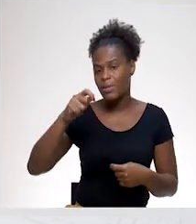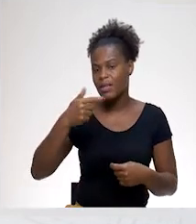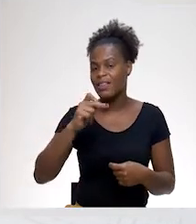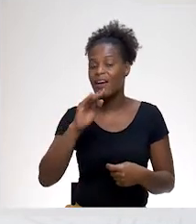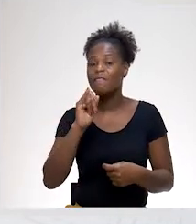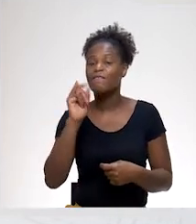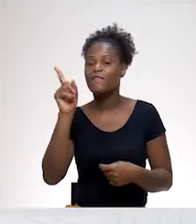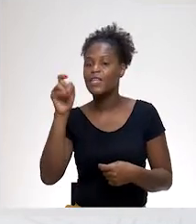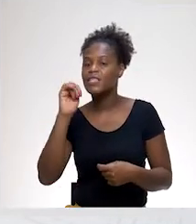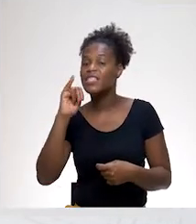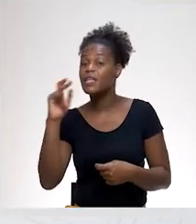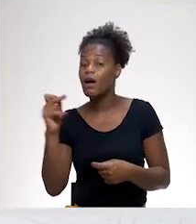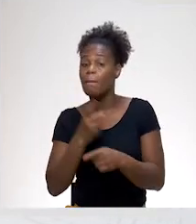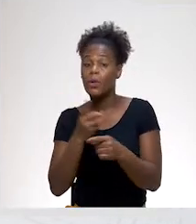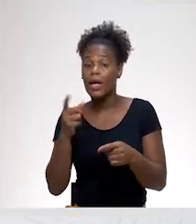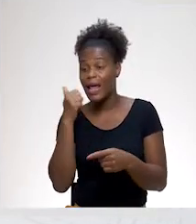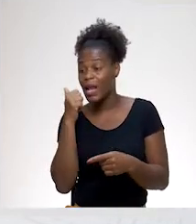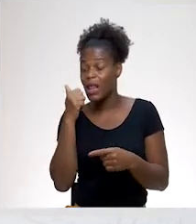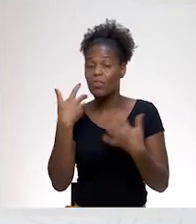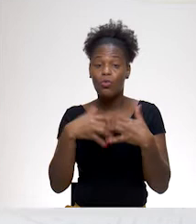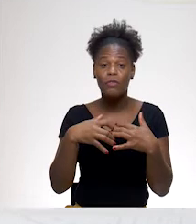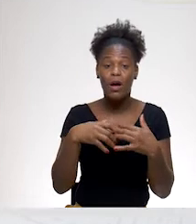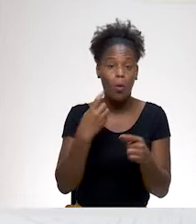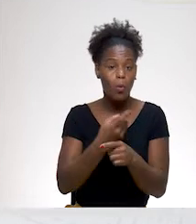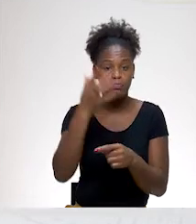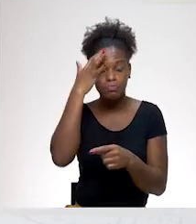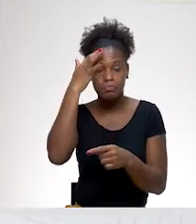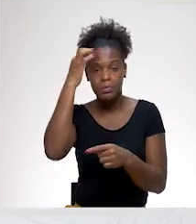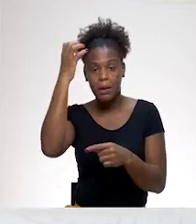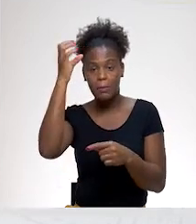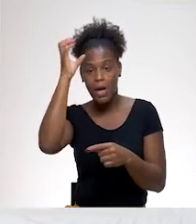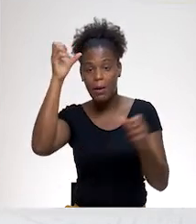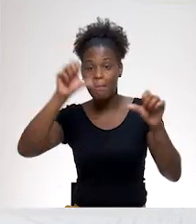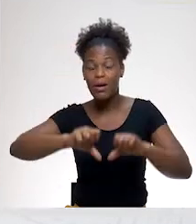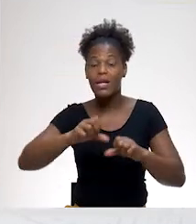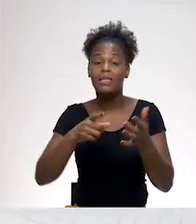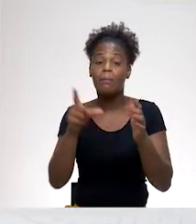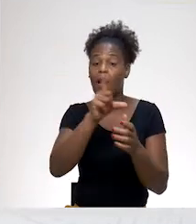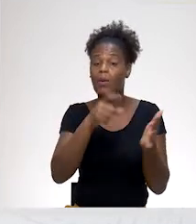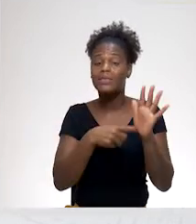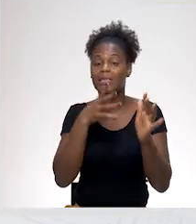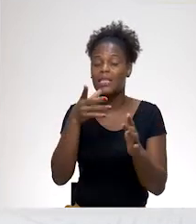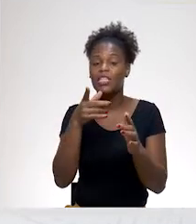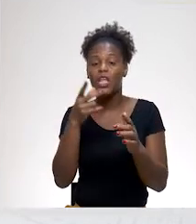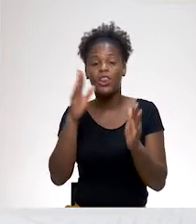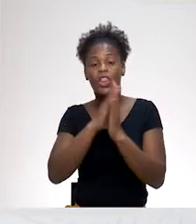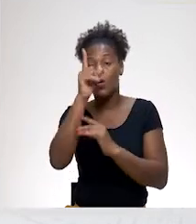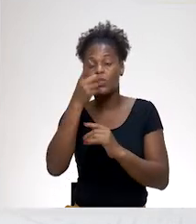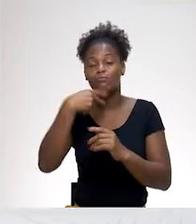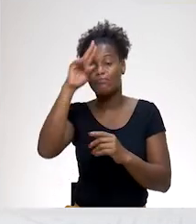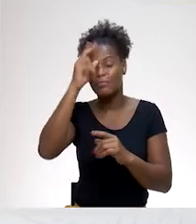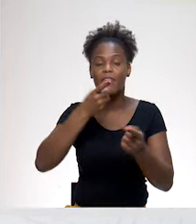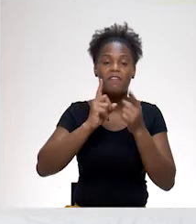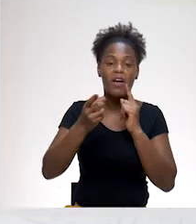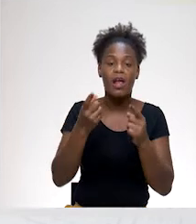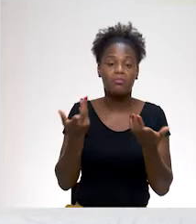ele chega a levantar a hipótese de um gênio maligno, um Deus enganador que se diverte às custas dos erros